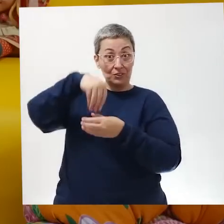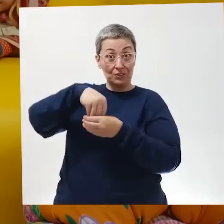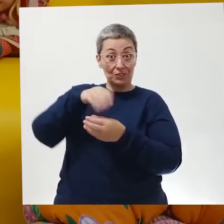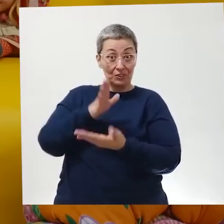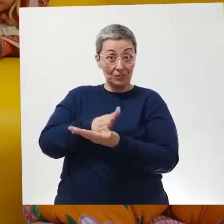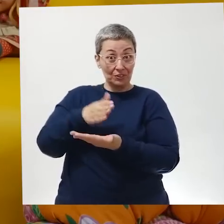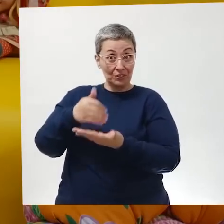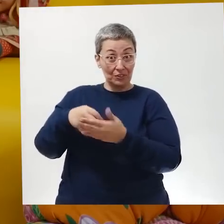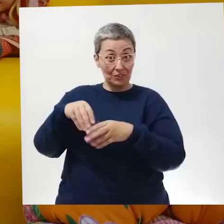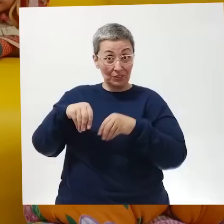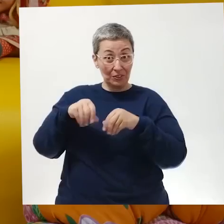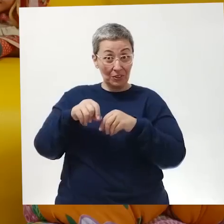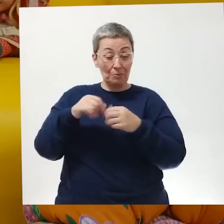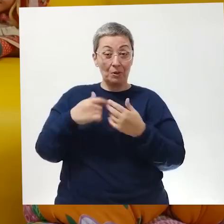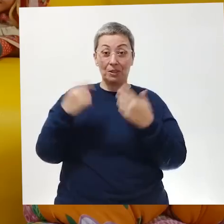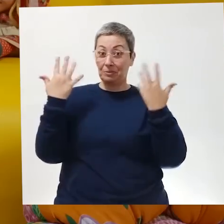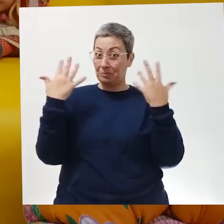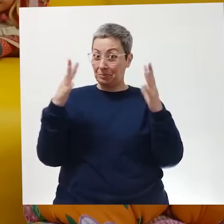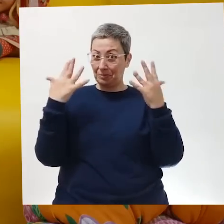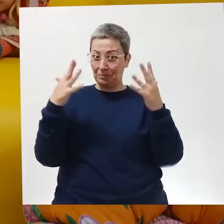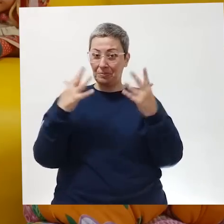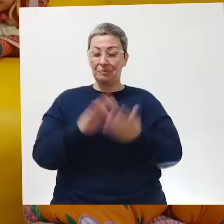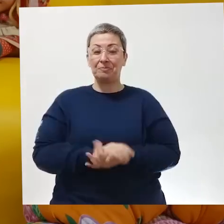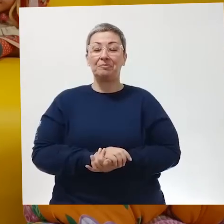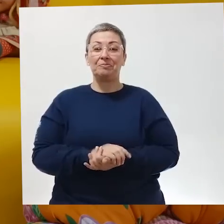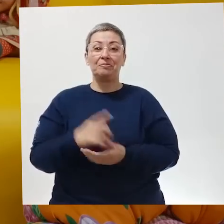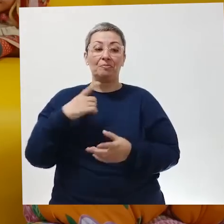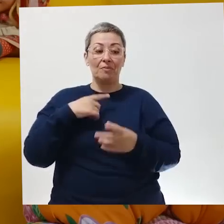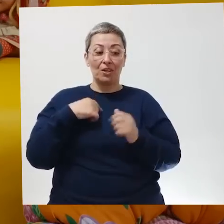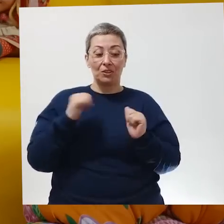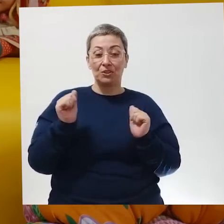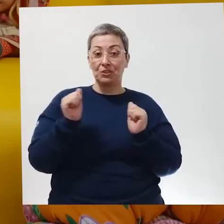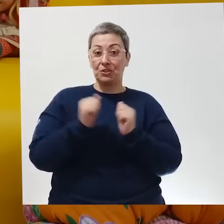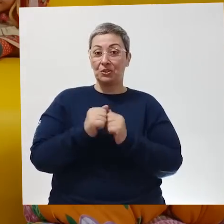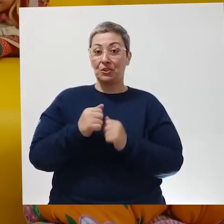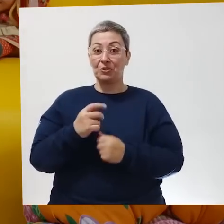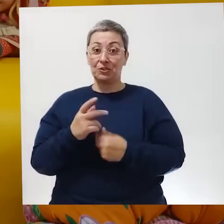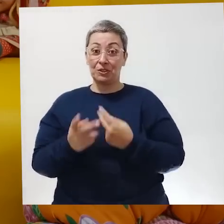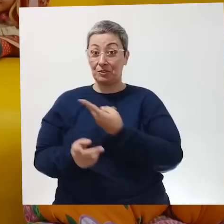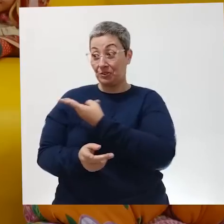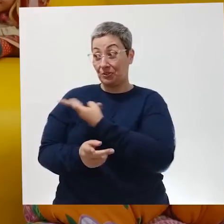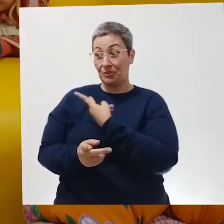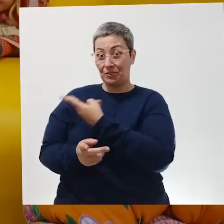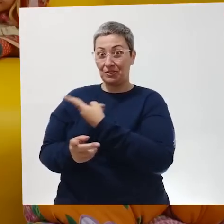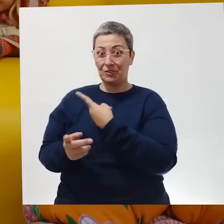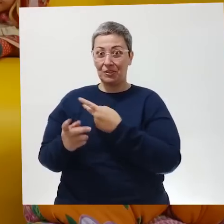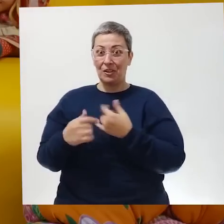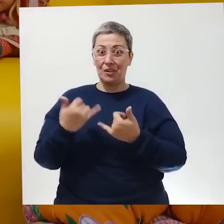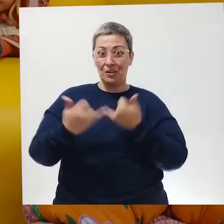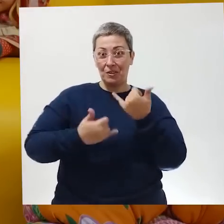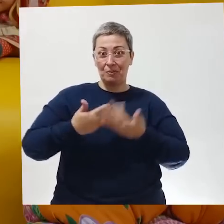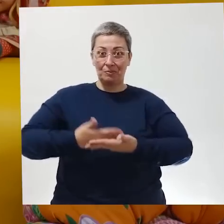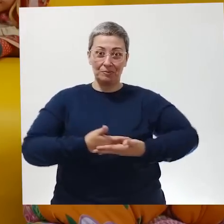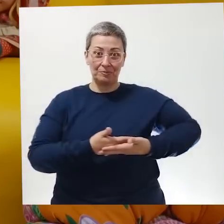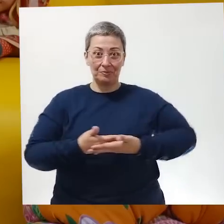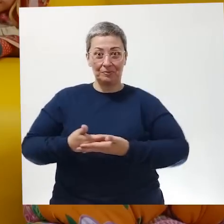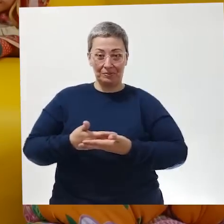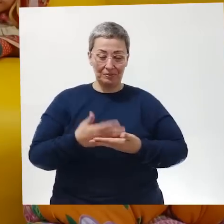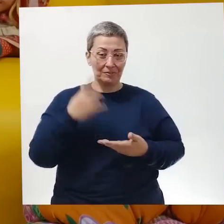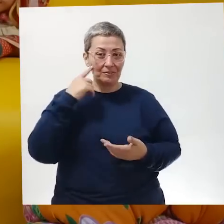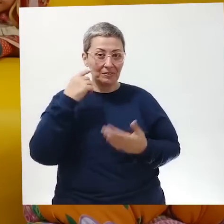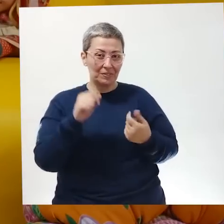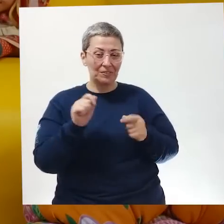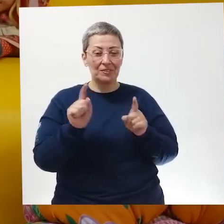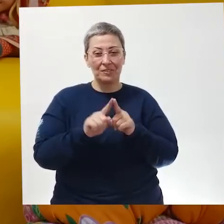nosso bolo para o nosso parabéns, na companhia das minhas bonecas. Não é assim quando a